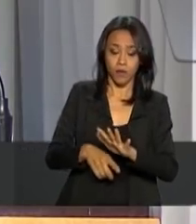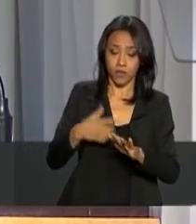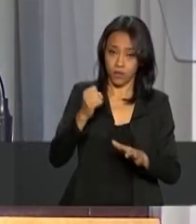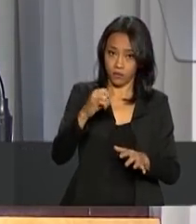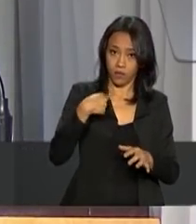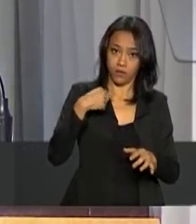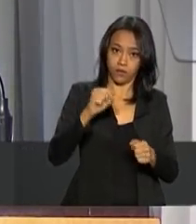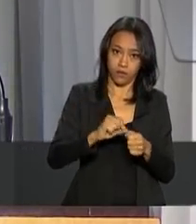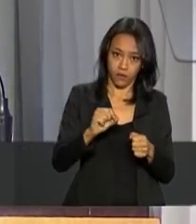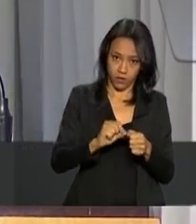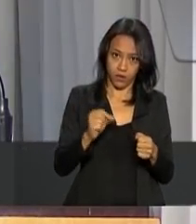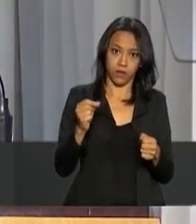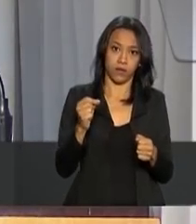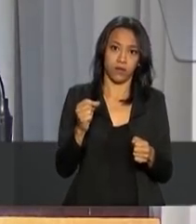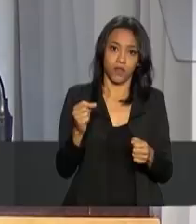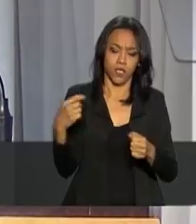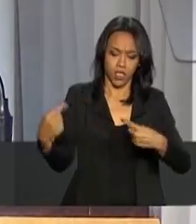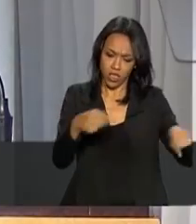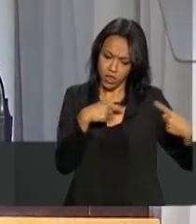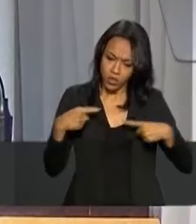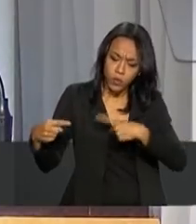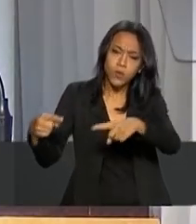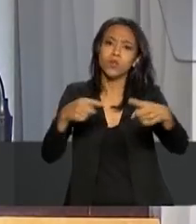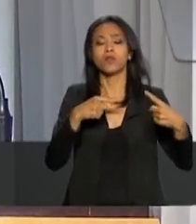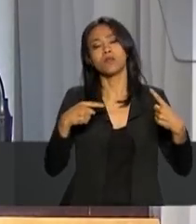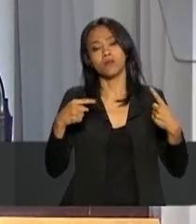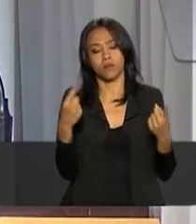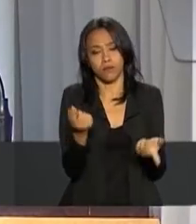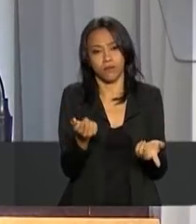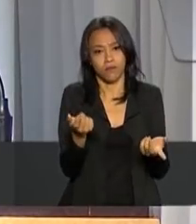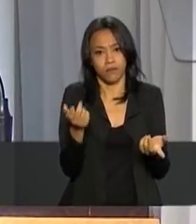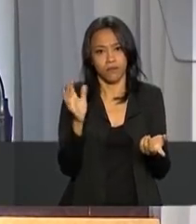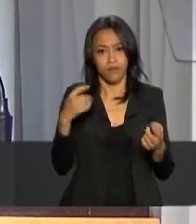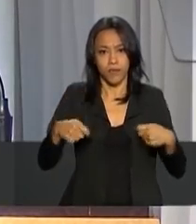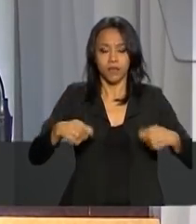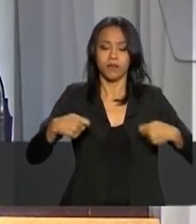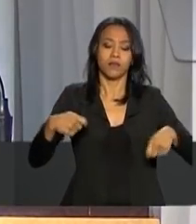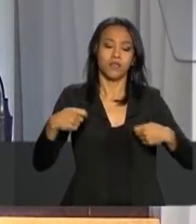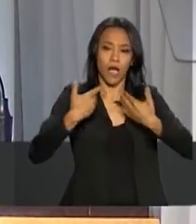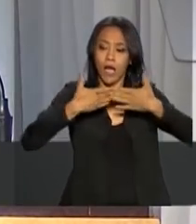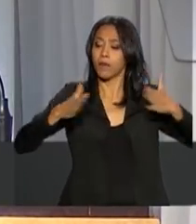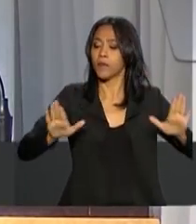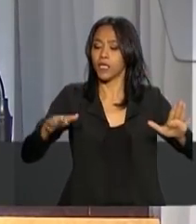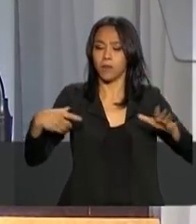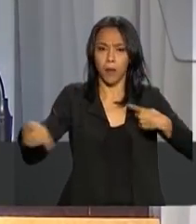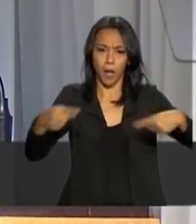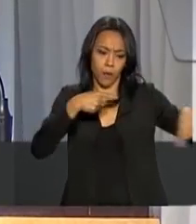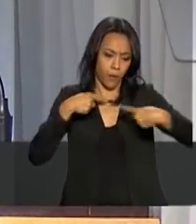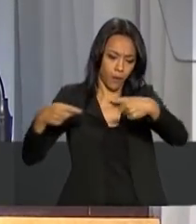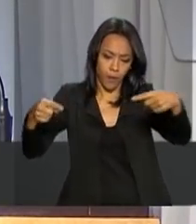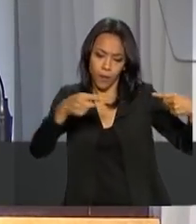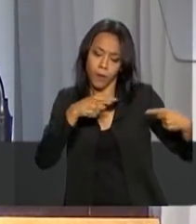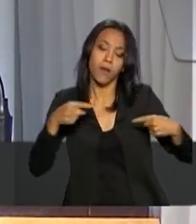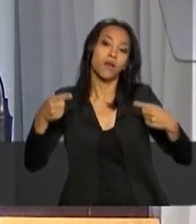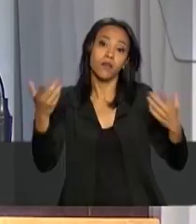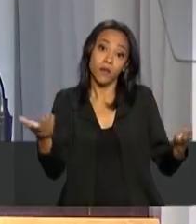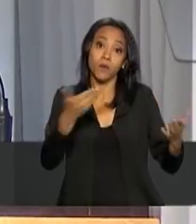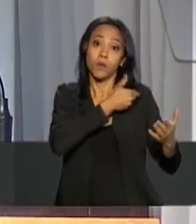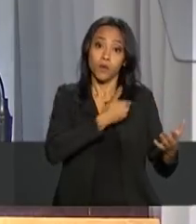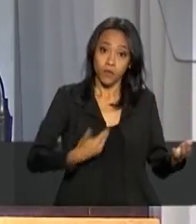ato que, debatido, discutido, levado a efeito em grandes discussões, fazem com que o governo